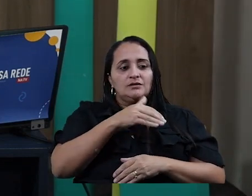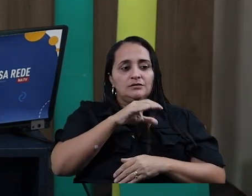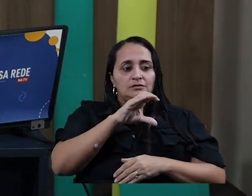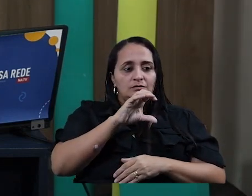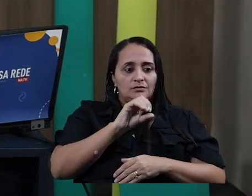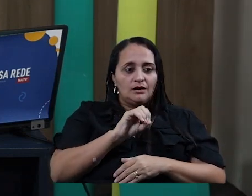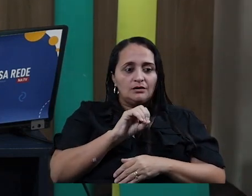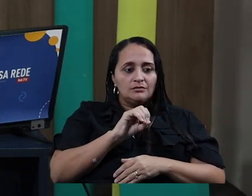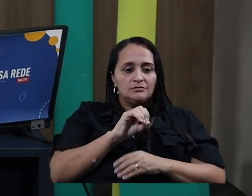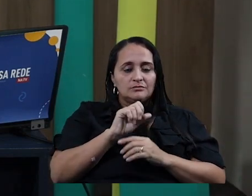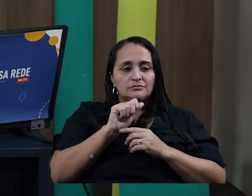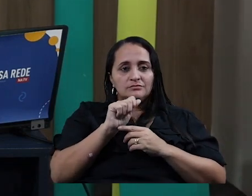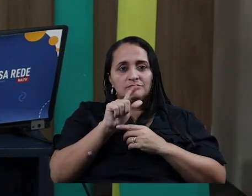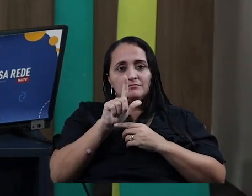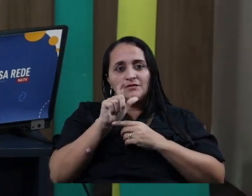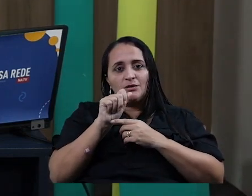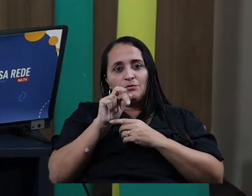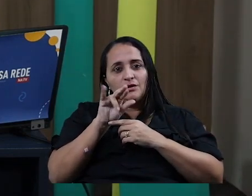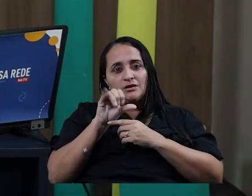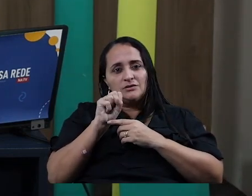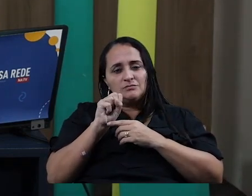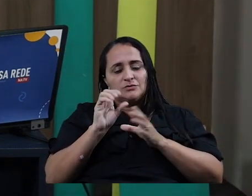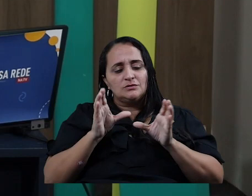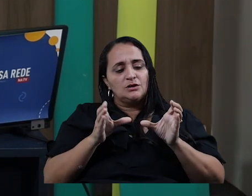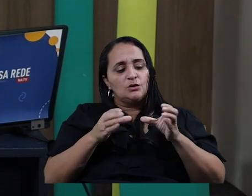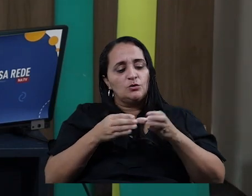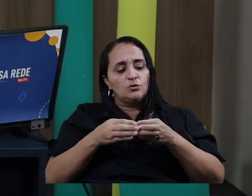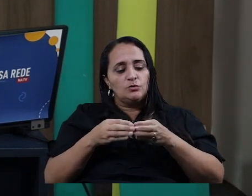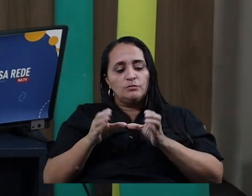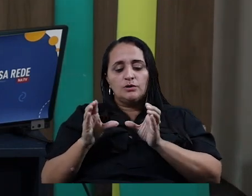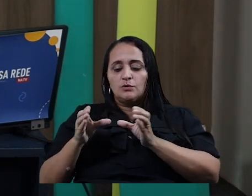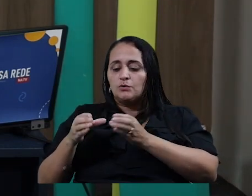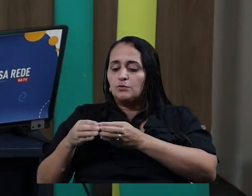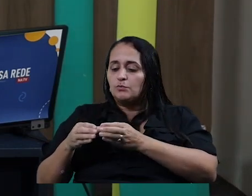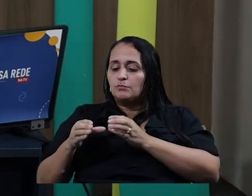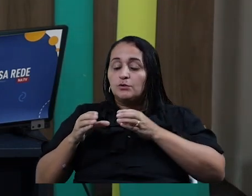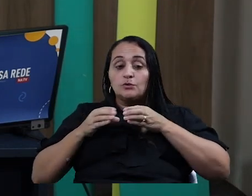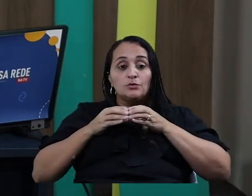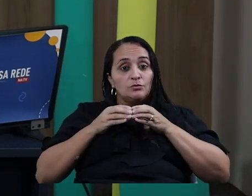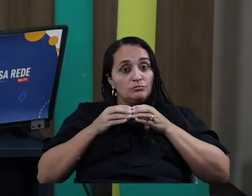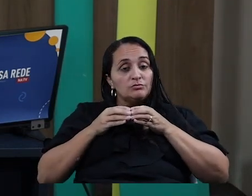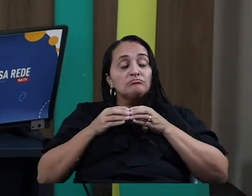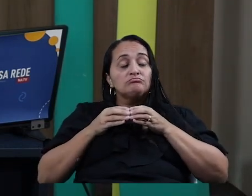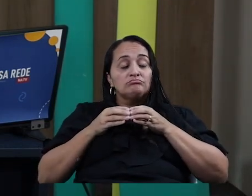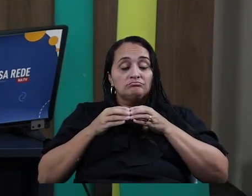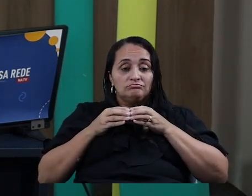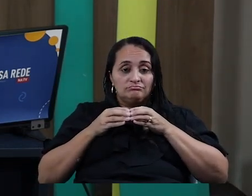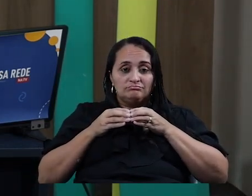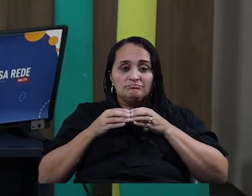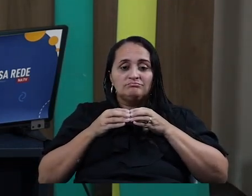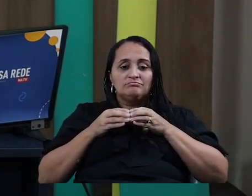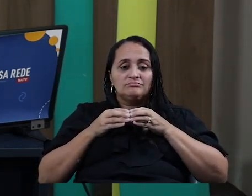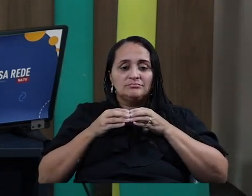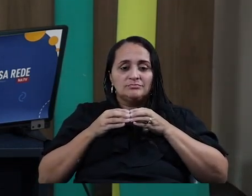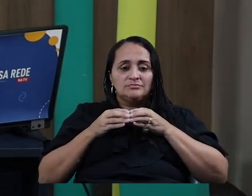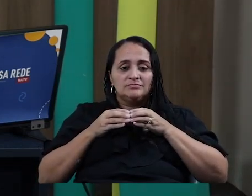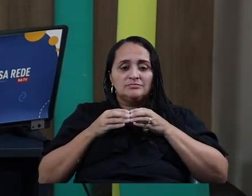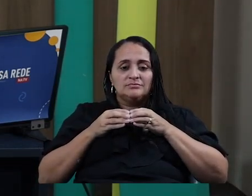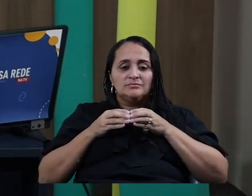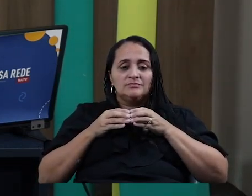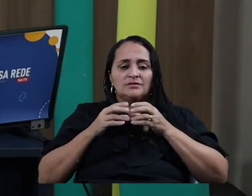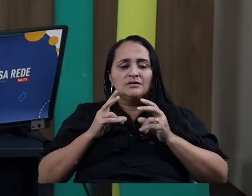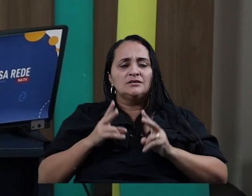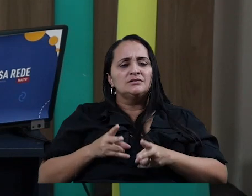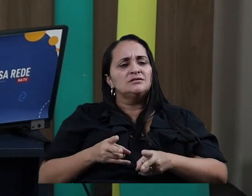10 algarismos a gente reagrupa e refaz o sistema de numeração, reagrupa mesmo